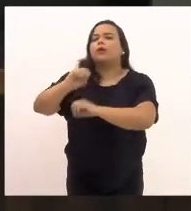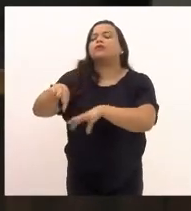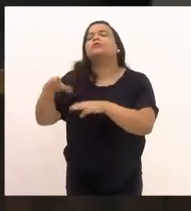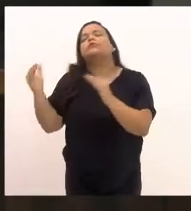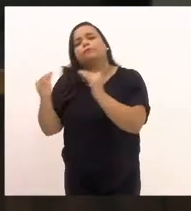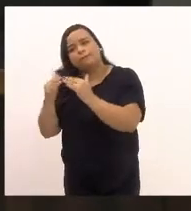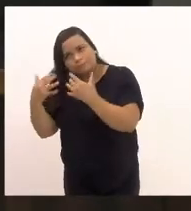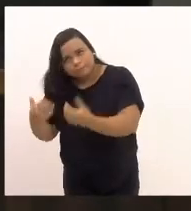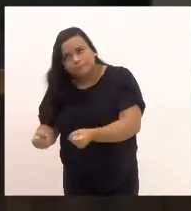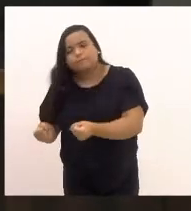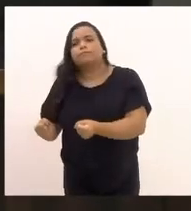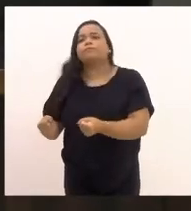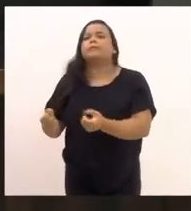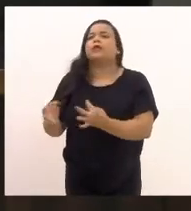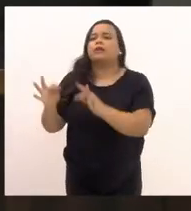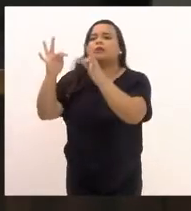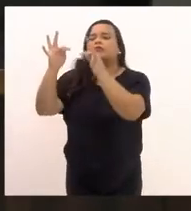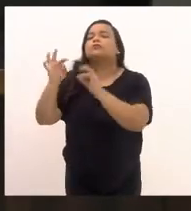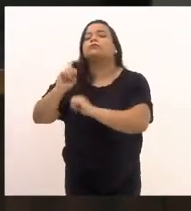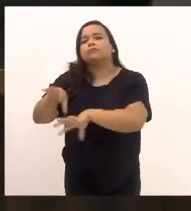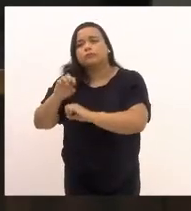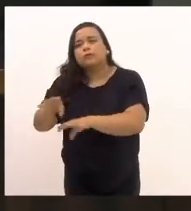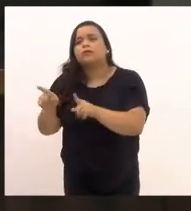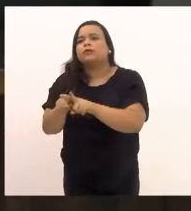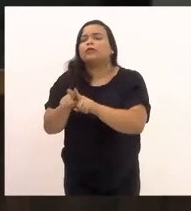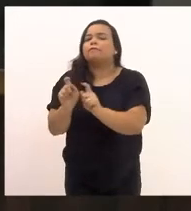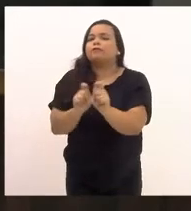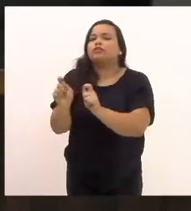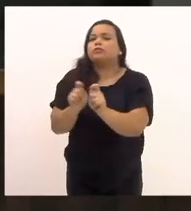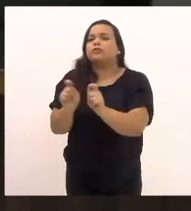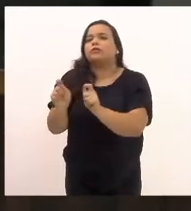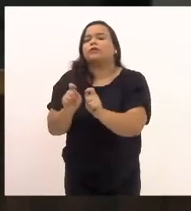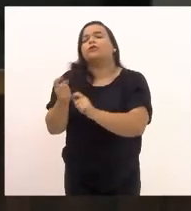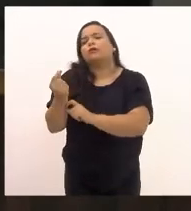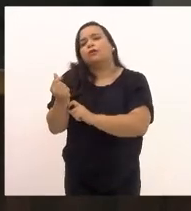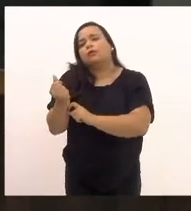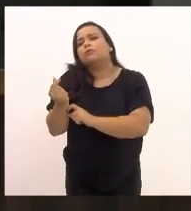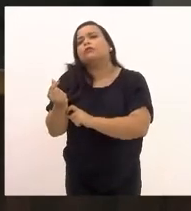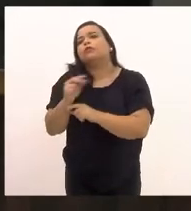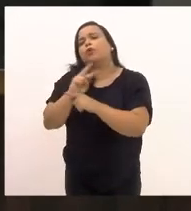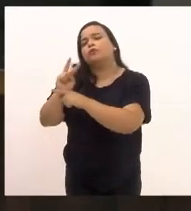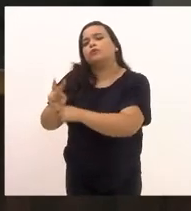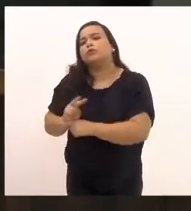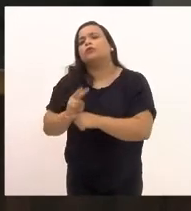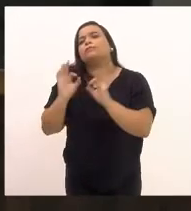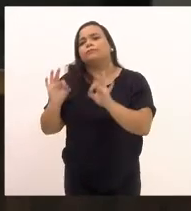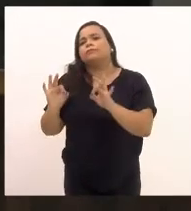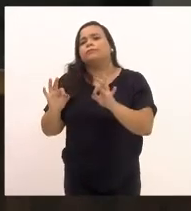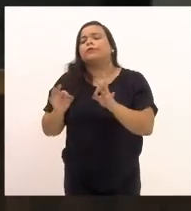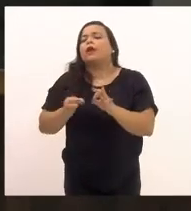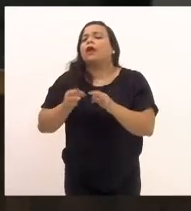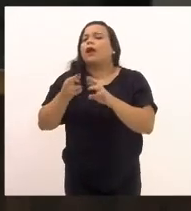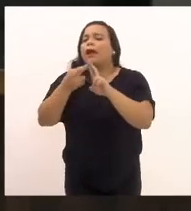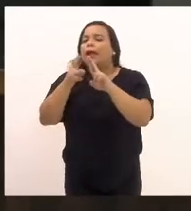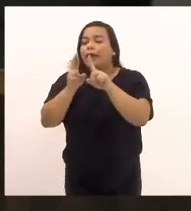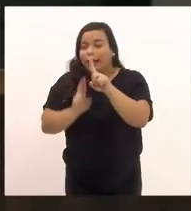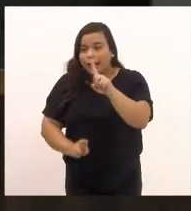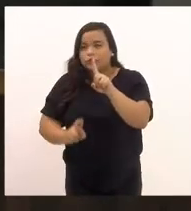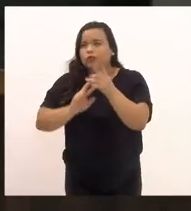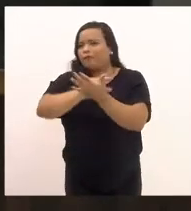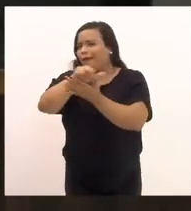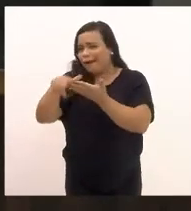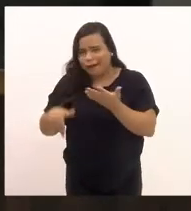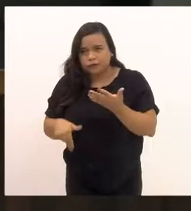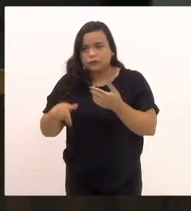de orçamento, finanças, fiscalização financeira e controle favorável. Relatores, deputado Márcio Pacheco, Gustavo Schmidt, Lucinha, Flávio Serafim, Aldeia